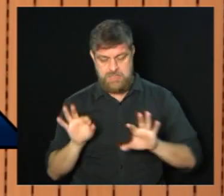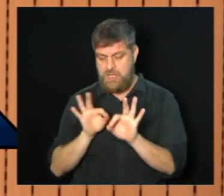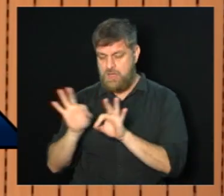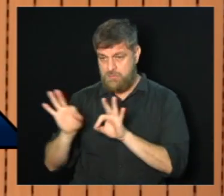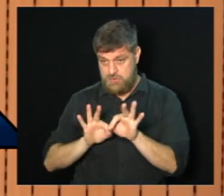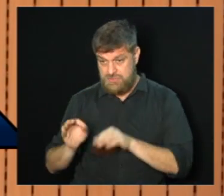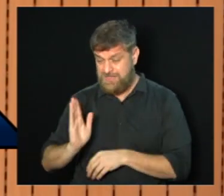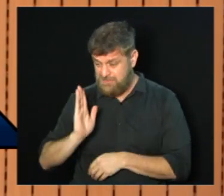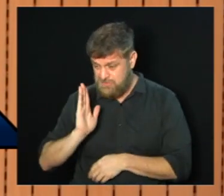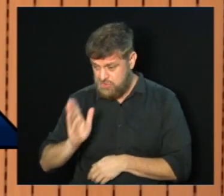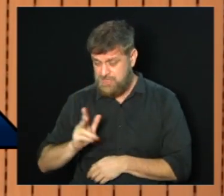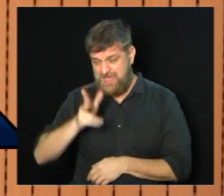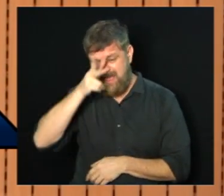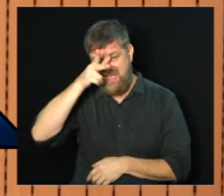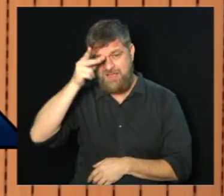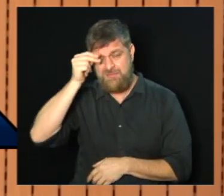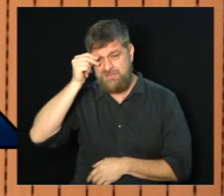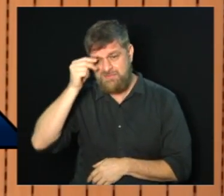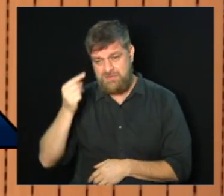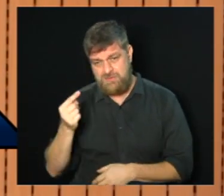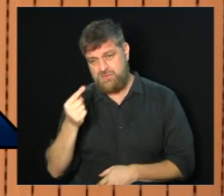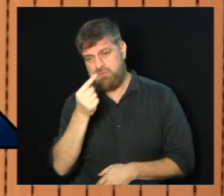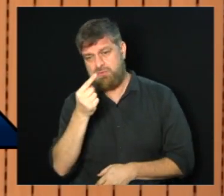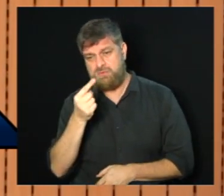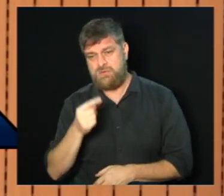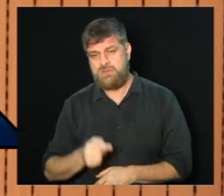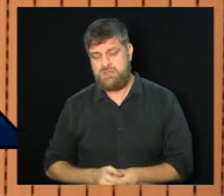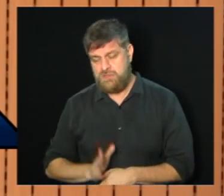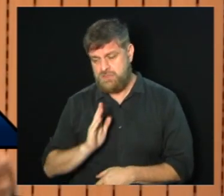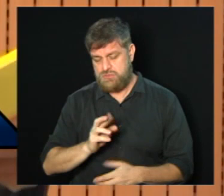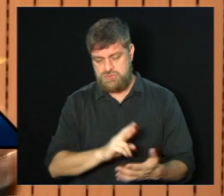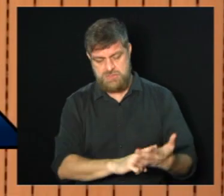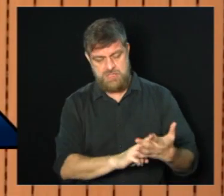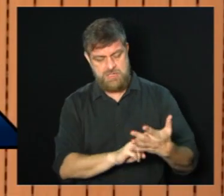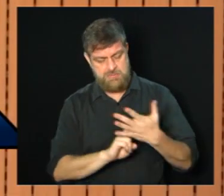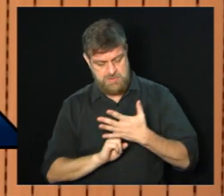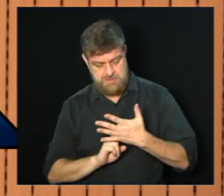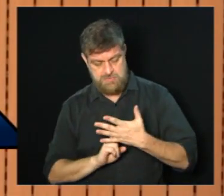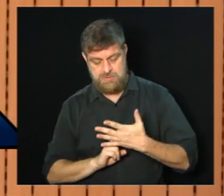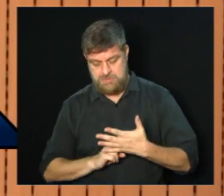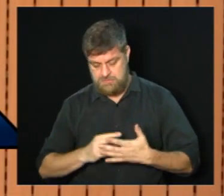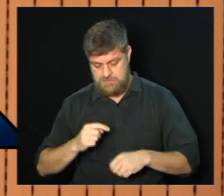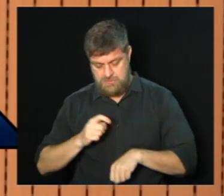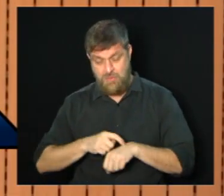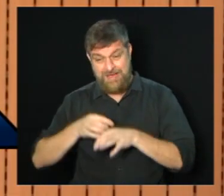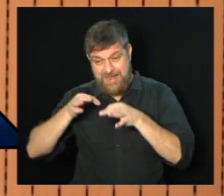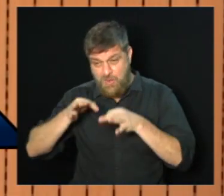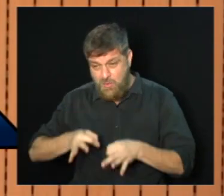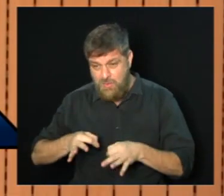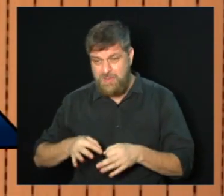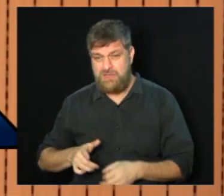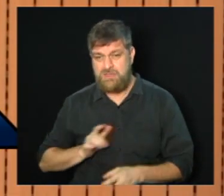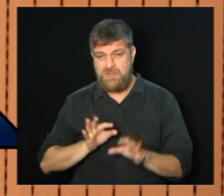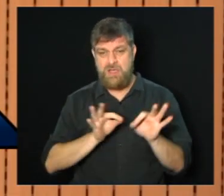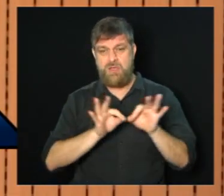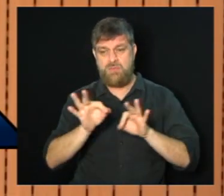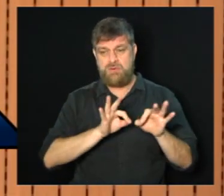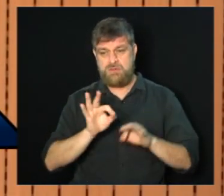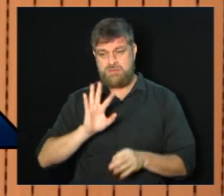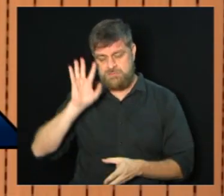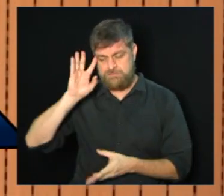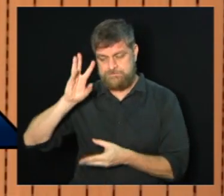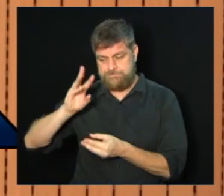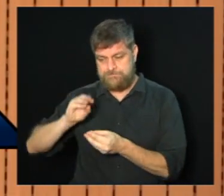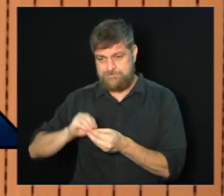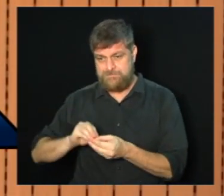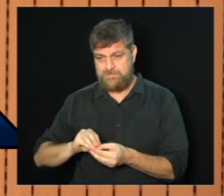Então, a Prefeitura, ela traz no momento oportuno esse projeto para resolver o